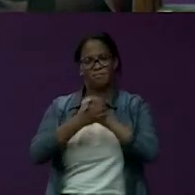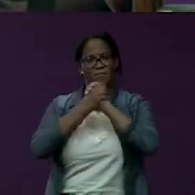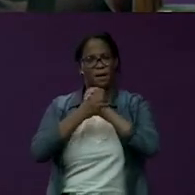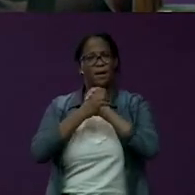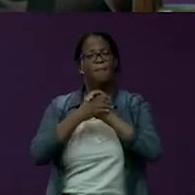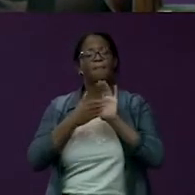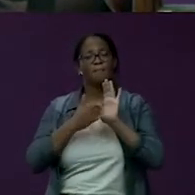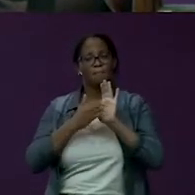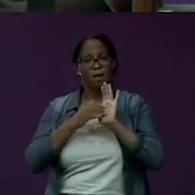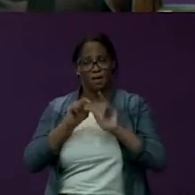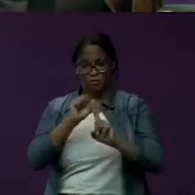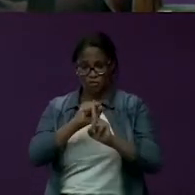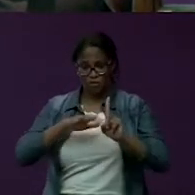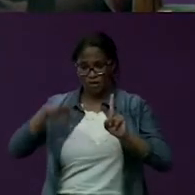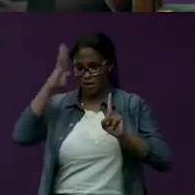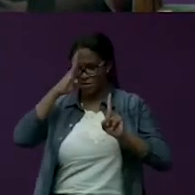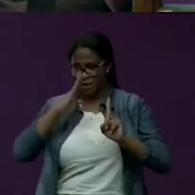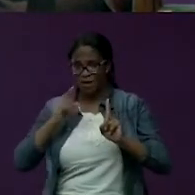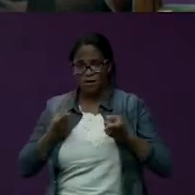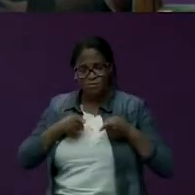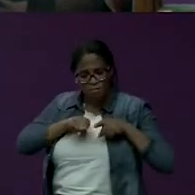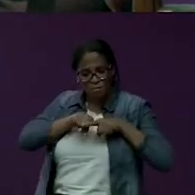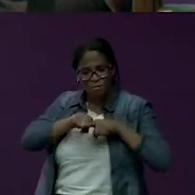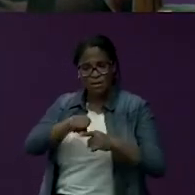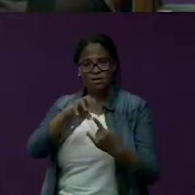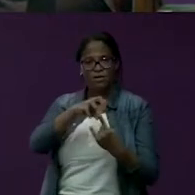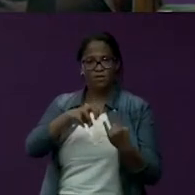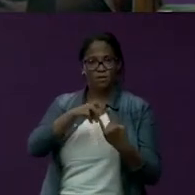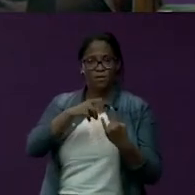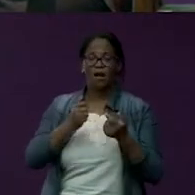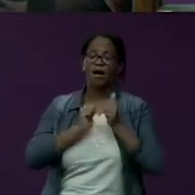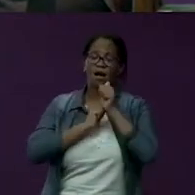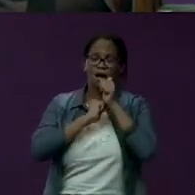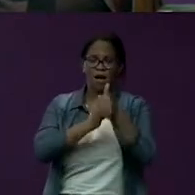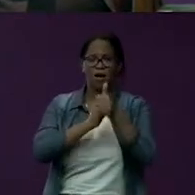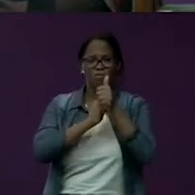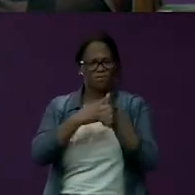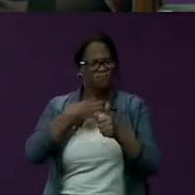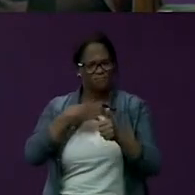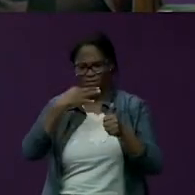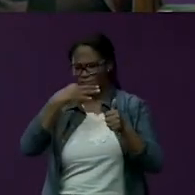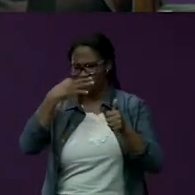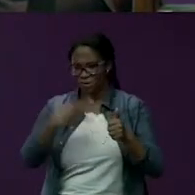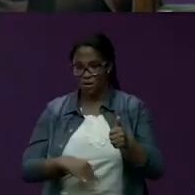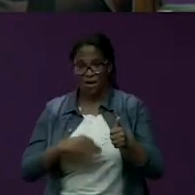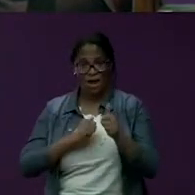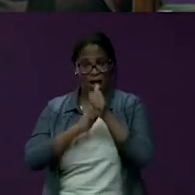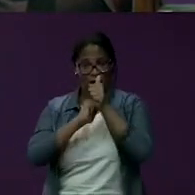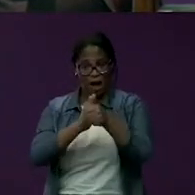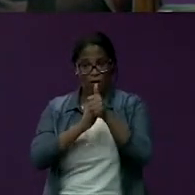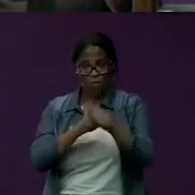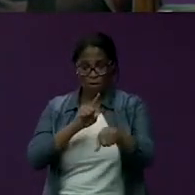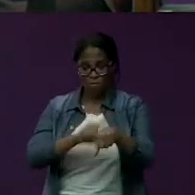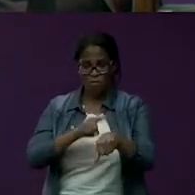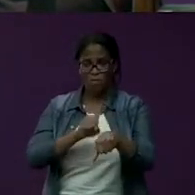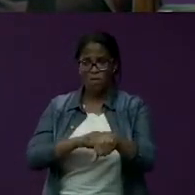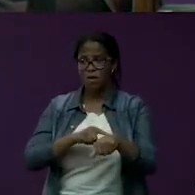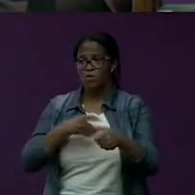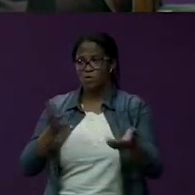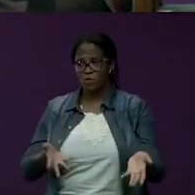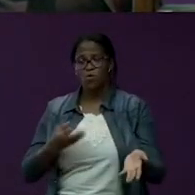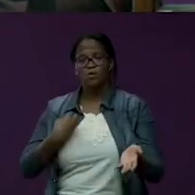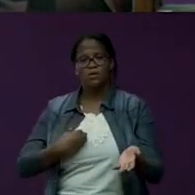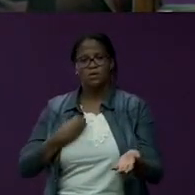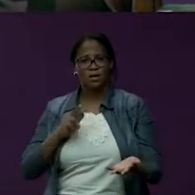sociedade brasileira, junto com a Fiocruz, acompanhou, e eu tenho absoluta certeza que acompanha nesse momento hoje, estaria muito mais